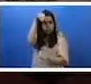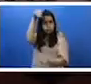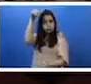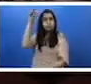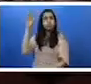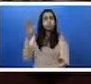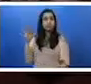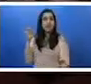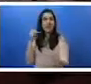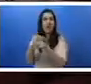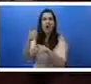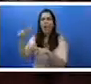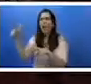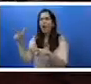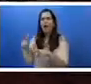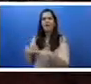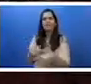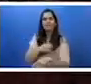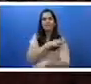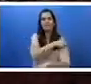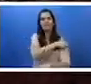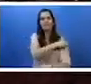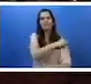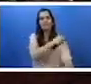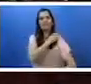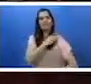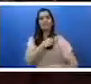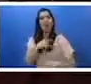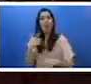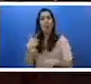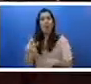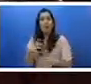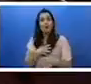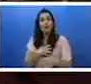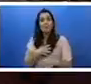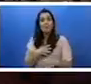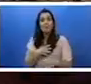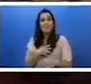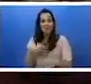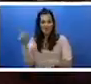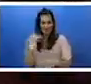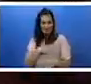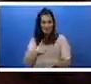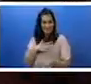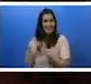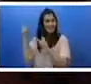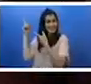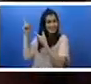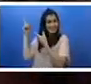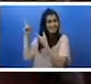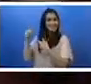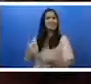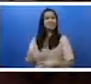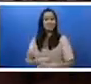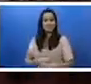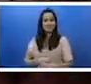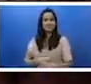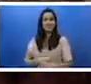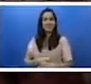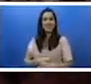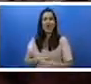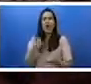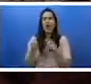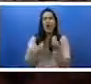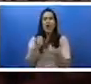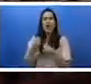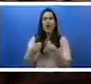ir em qualquer lugar que eu quisesse. Outro. Quem gostaria desse meio de transporte? Como treinar o